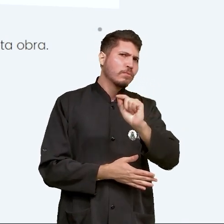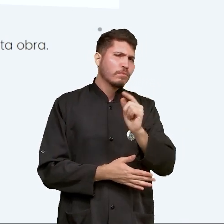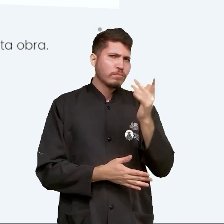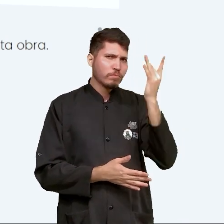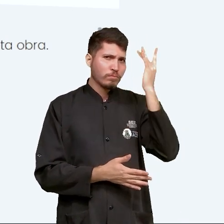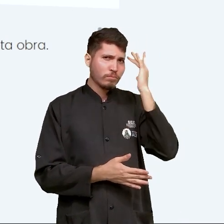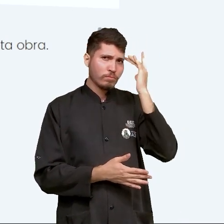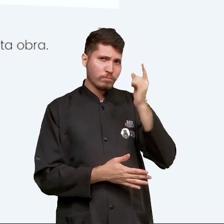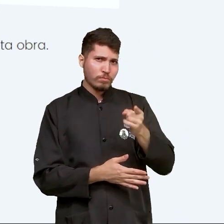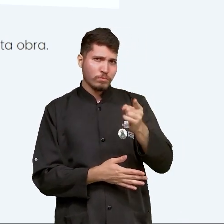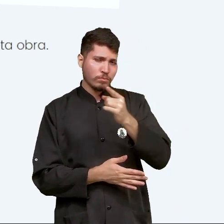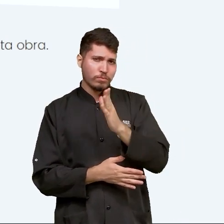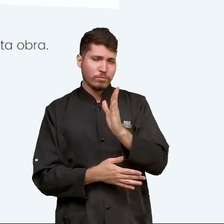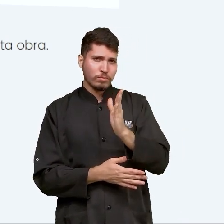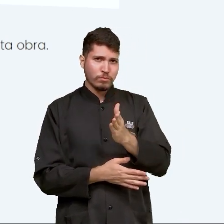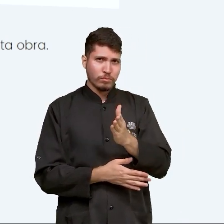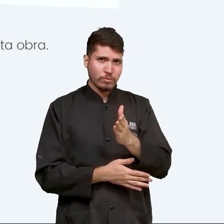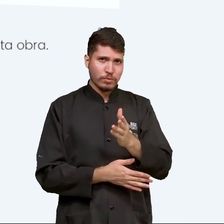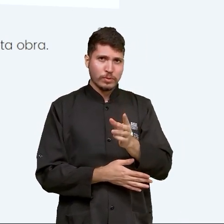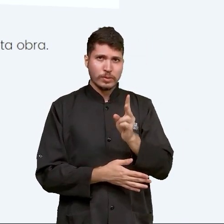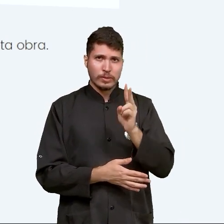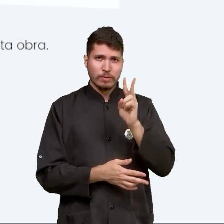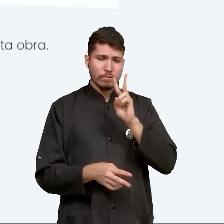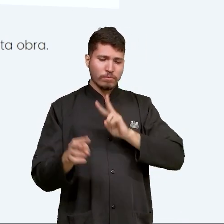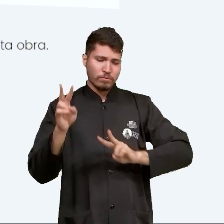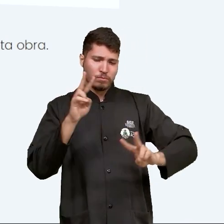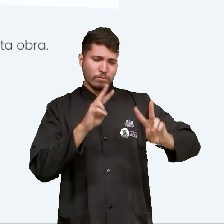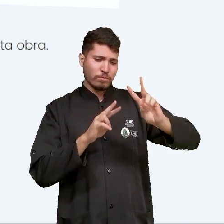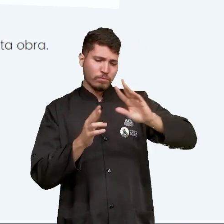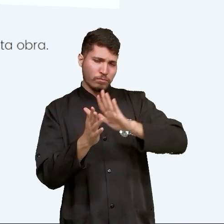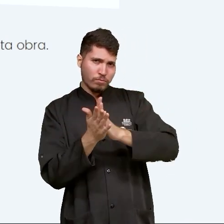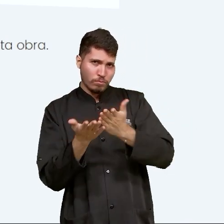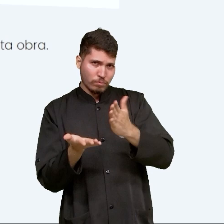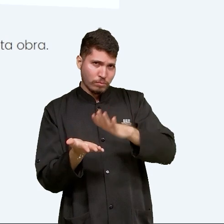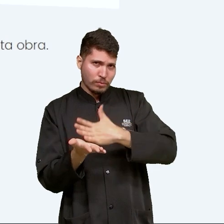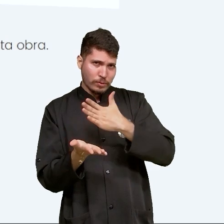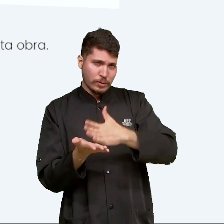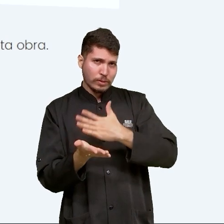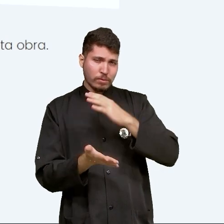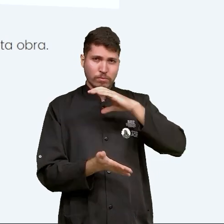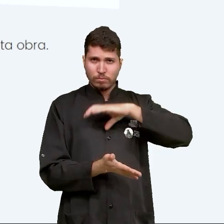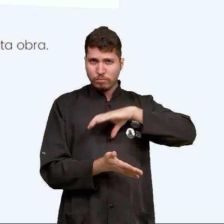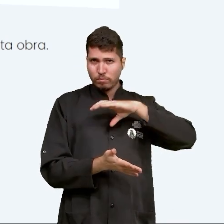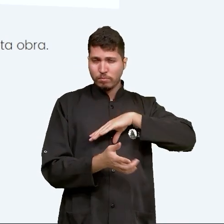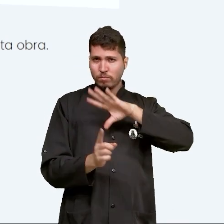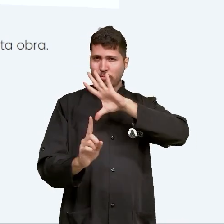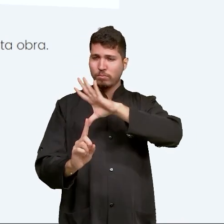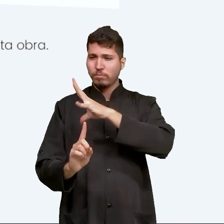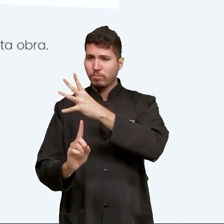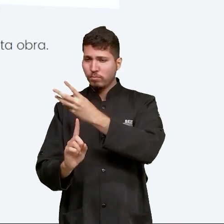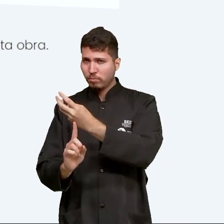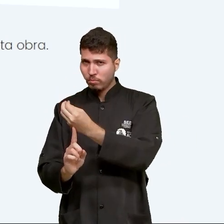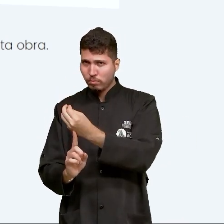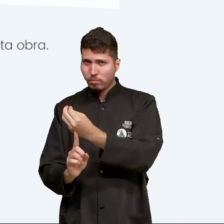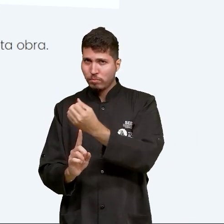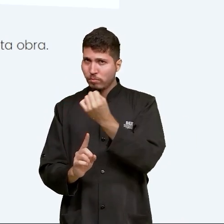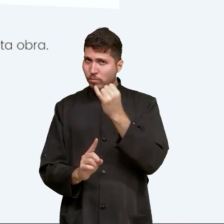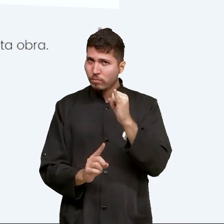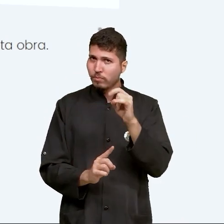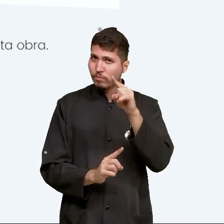diversas vezes nos seus livros de língua portuguesa e de arte. E se você tiver acertado dessa